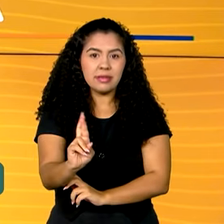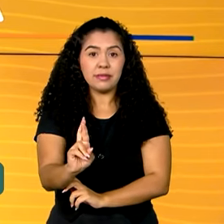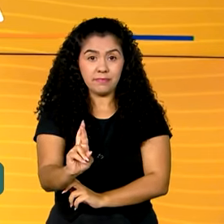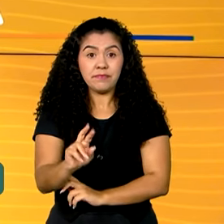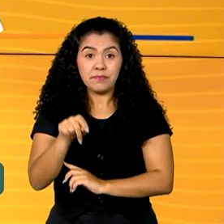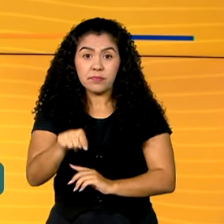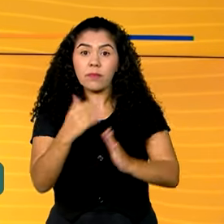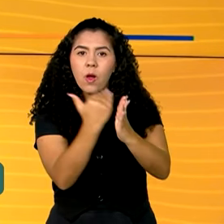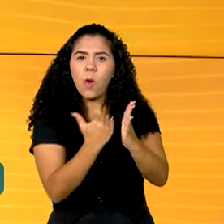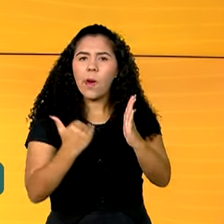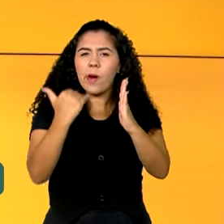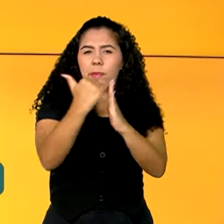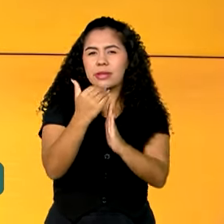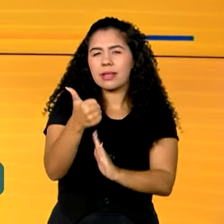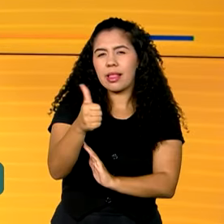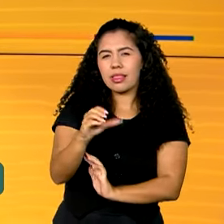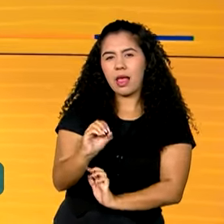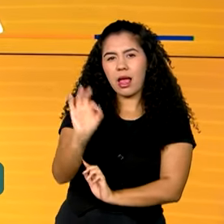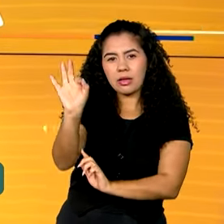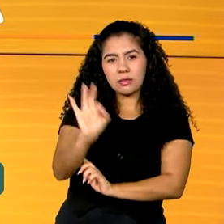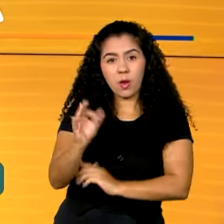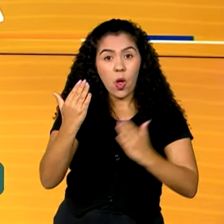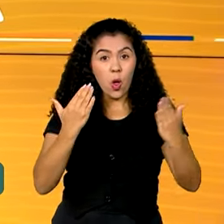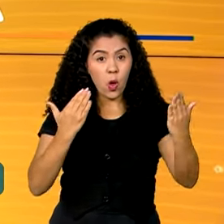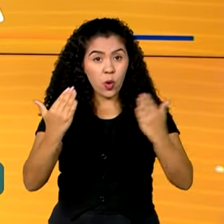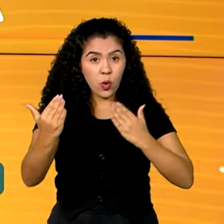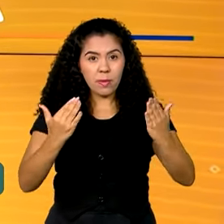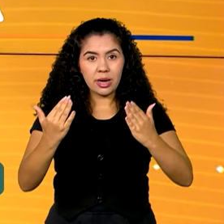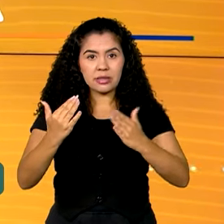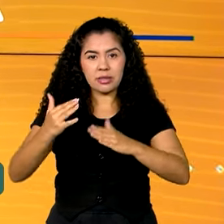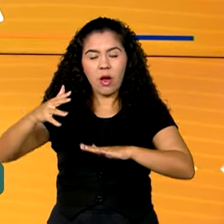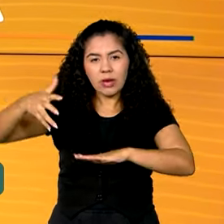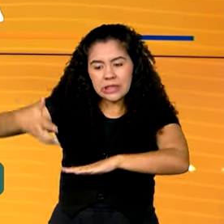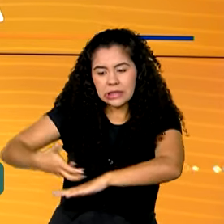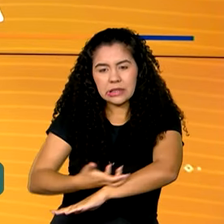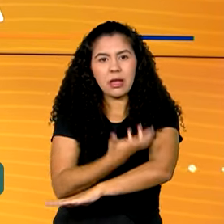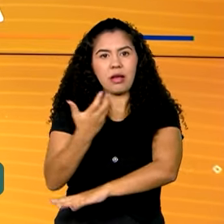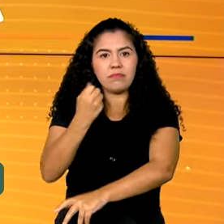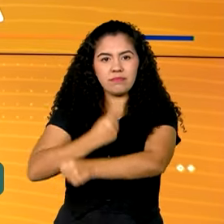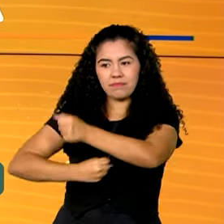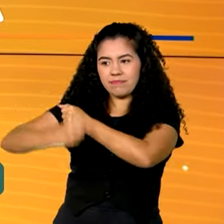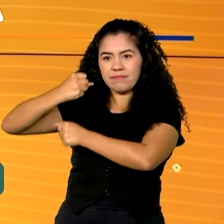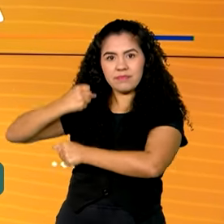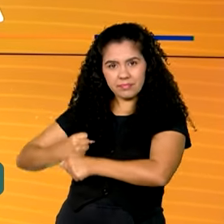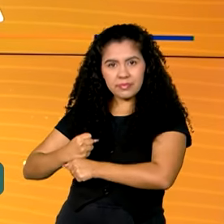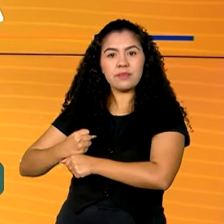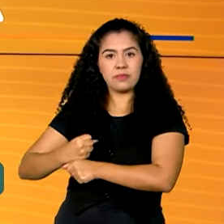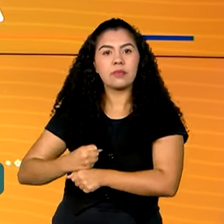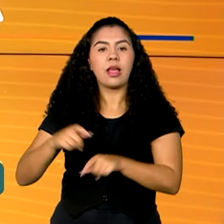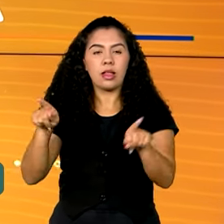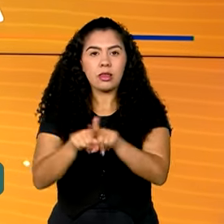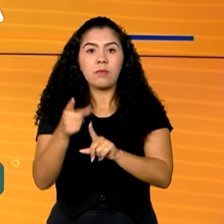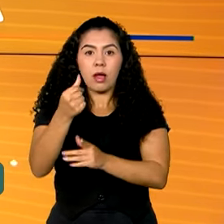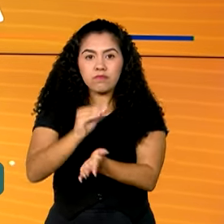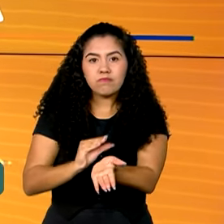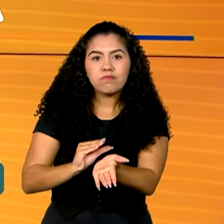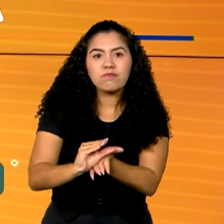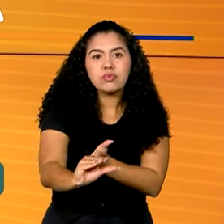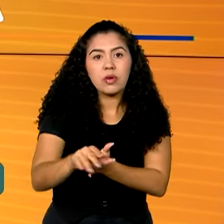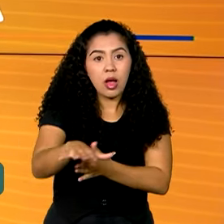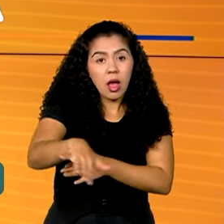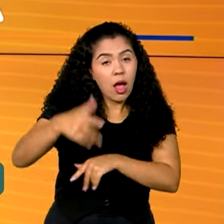R$ 85,7 bilhões, um aumento de 10% em relação à safra anterior. Alagoas também deve receber créditos rurais no valor